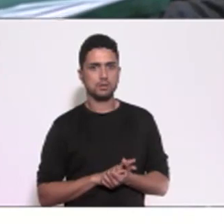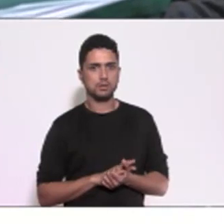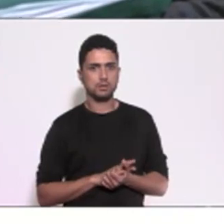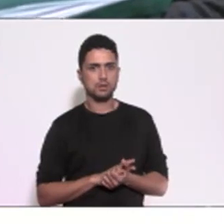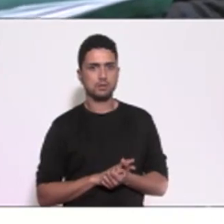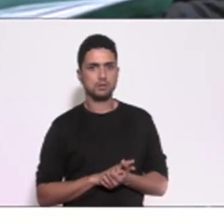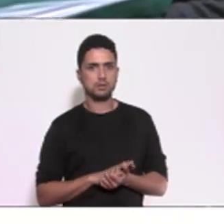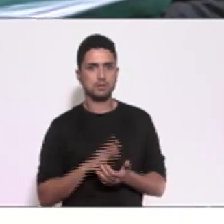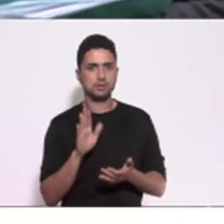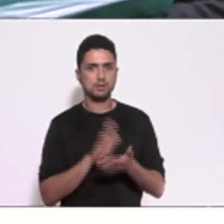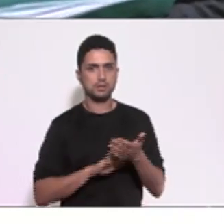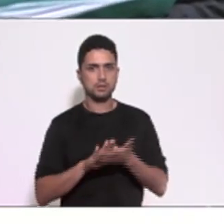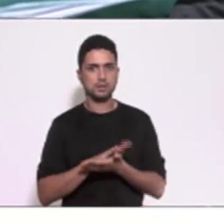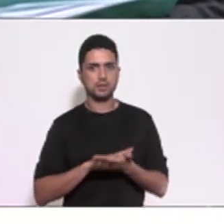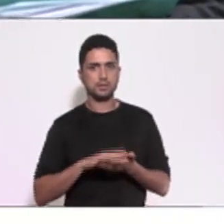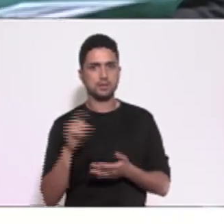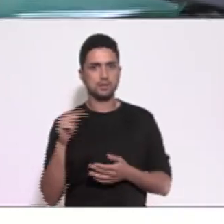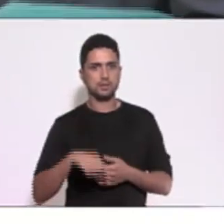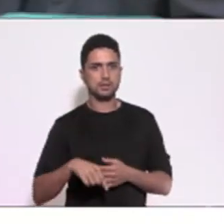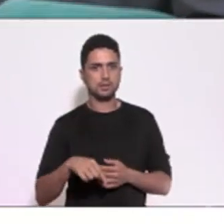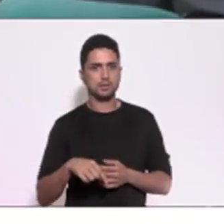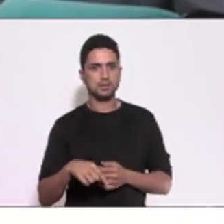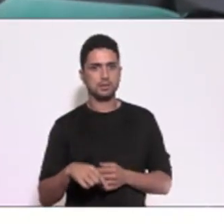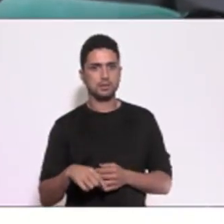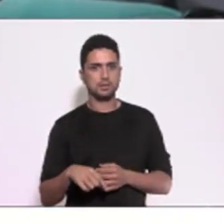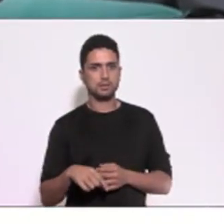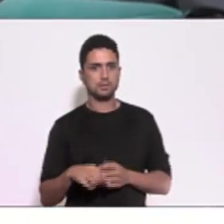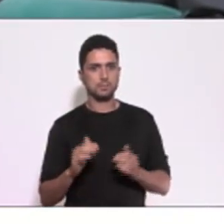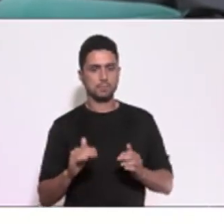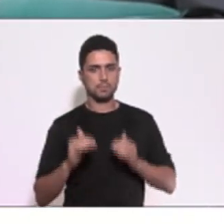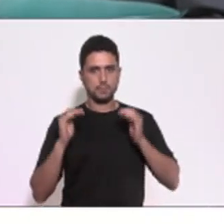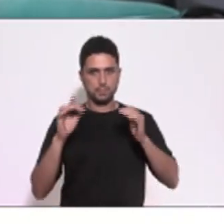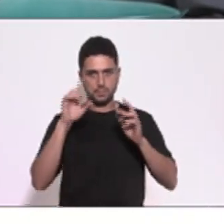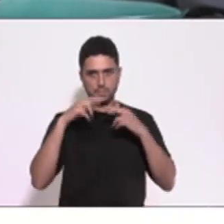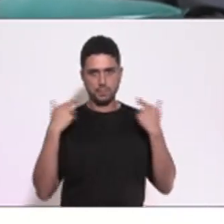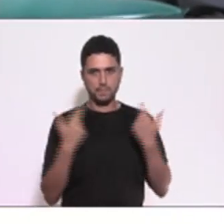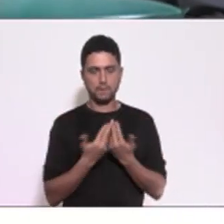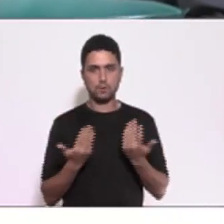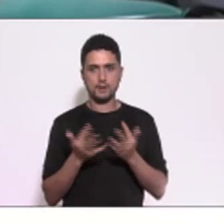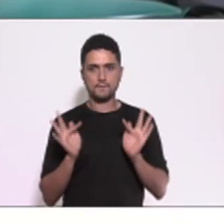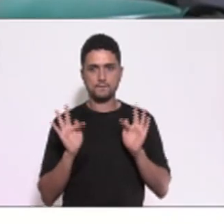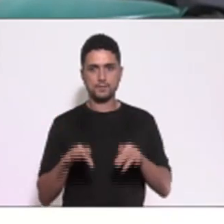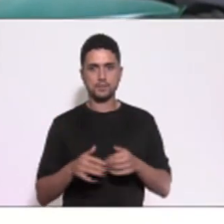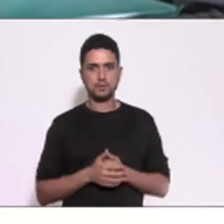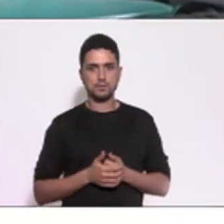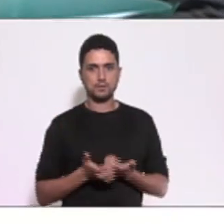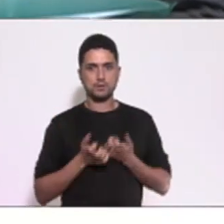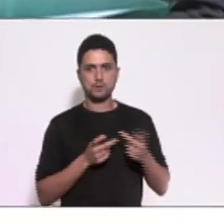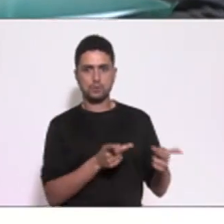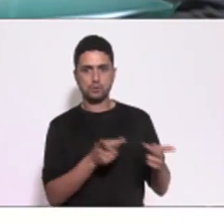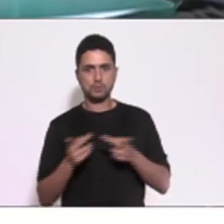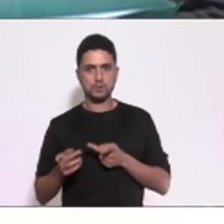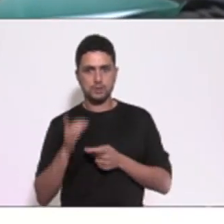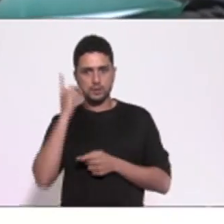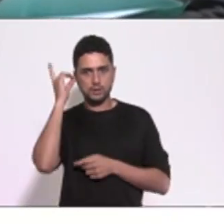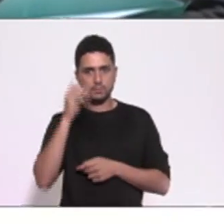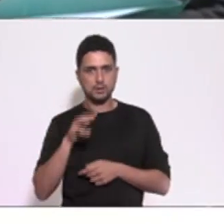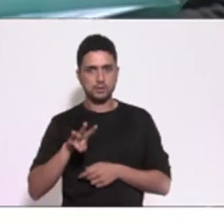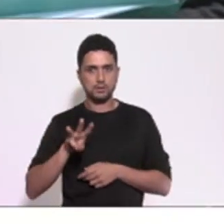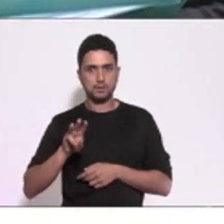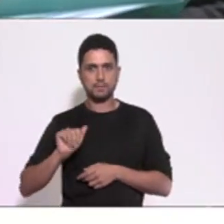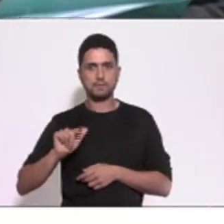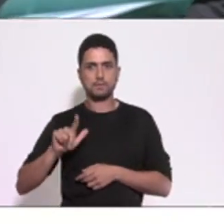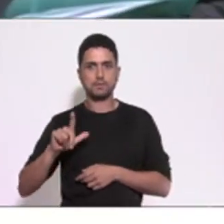Mais a nada a tratar na ordem do dia. Passa o expediente final. Eu convido o deputado